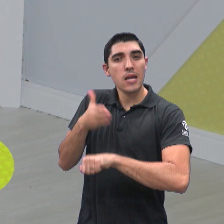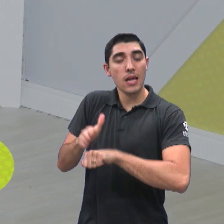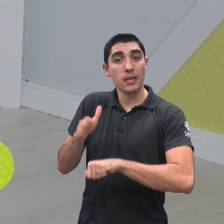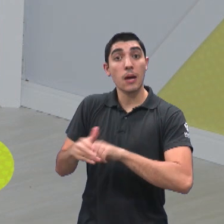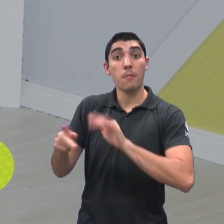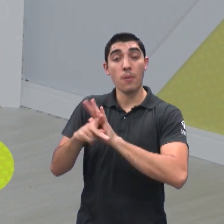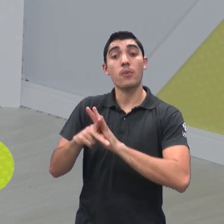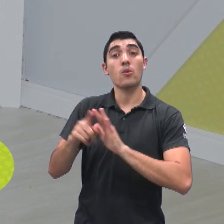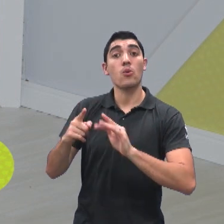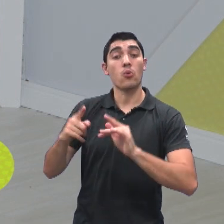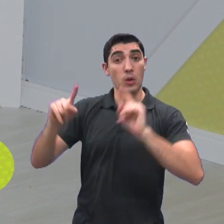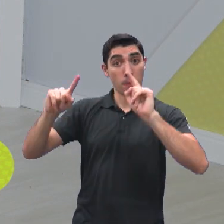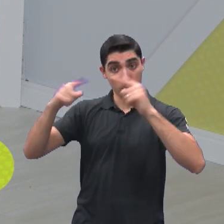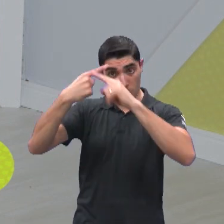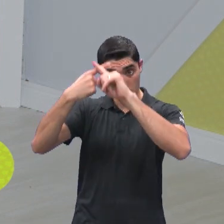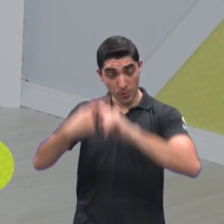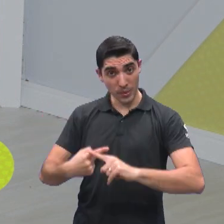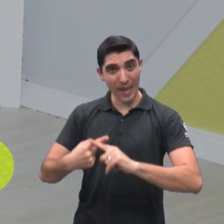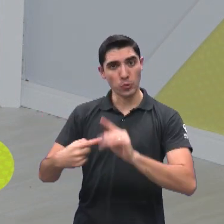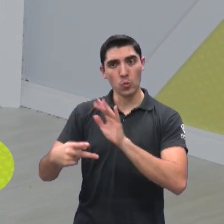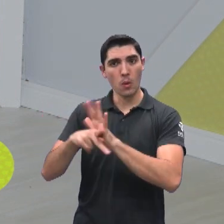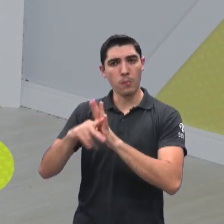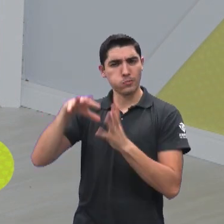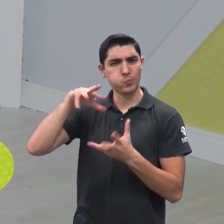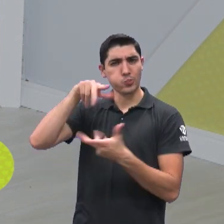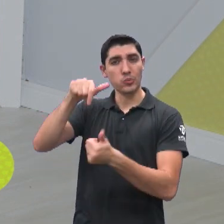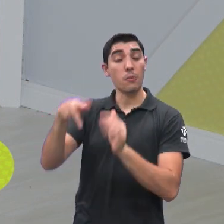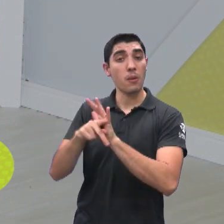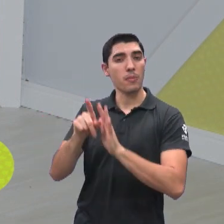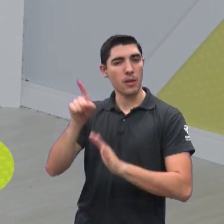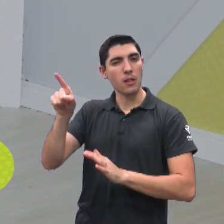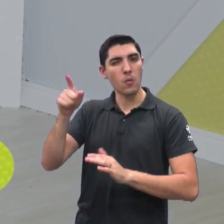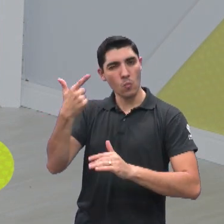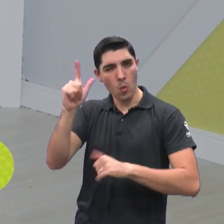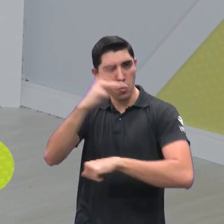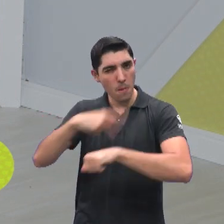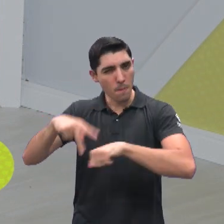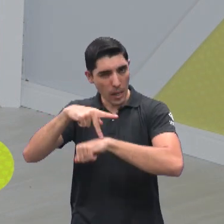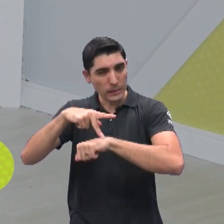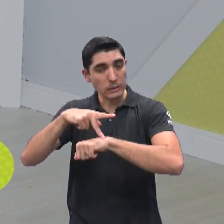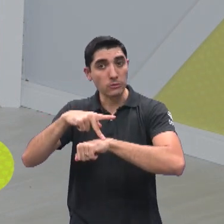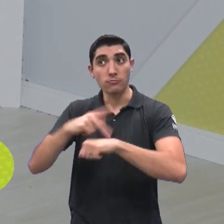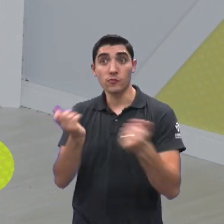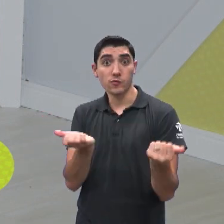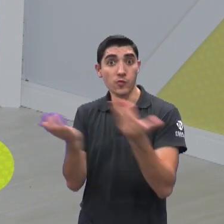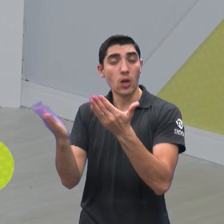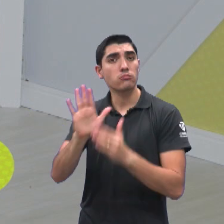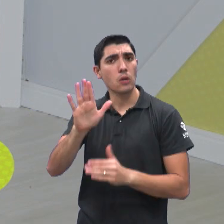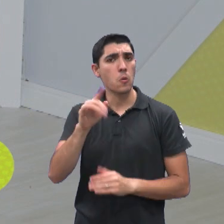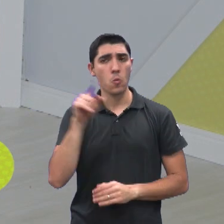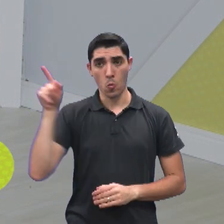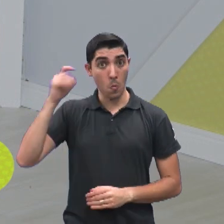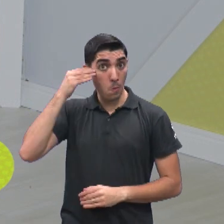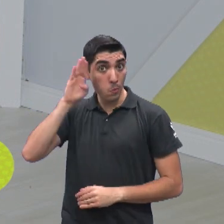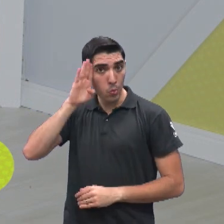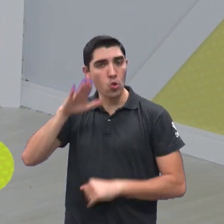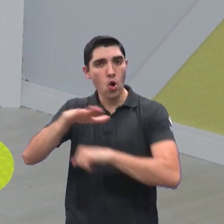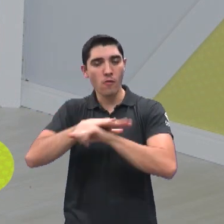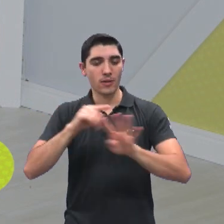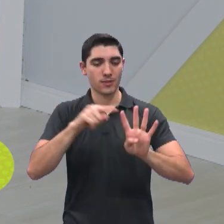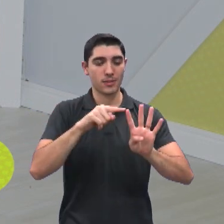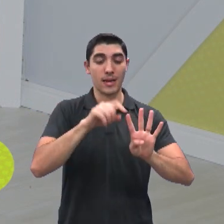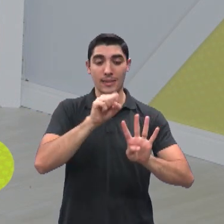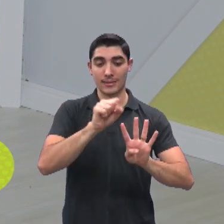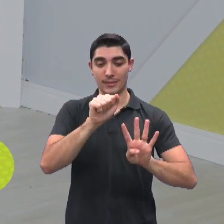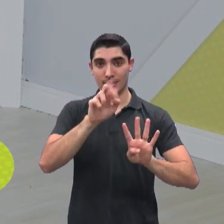em Brno, que é a segunda maior cidade da República Tcheca. O Brunão foi conversar com as atletas, a Sara Martins e